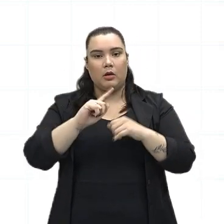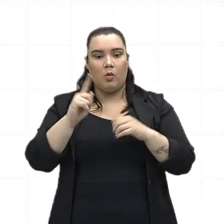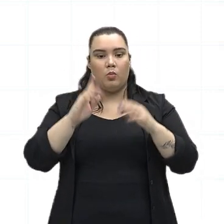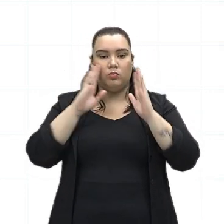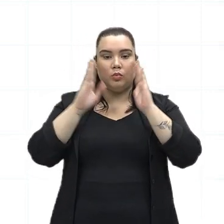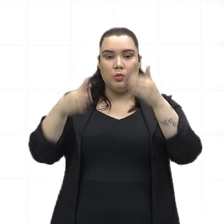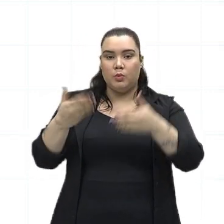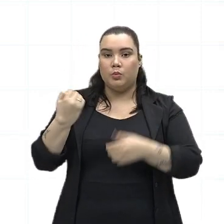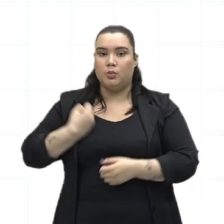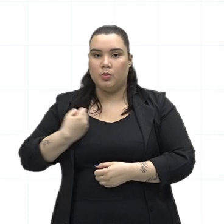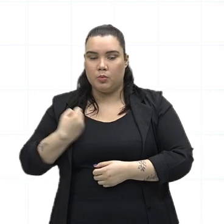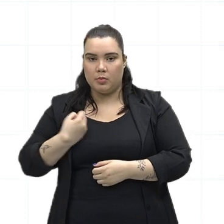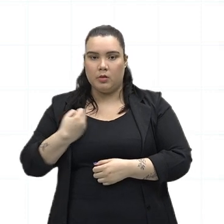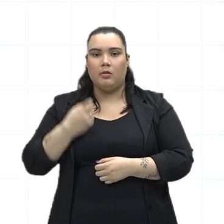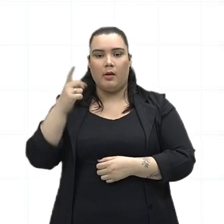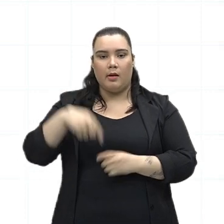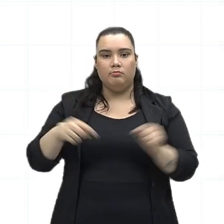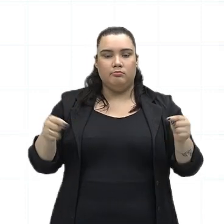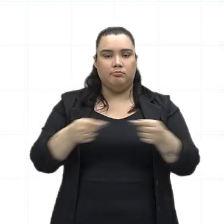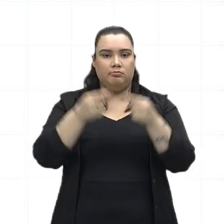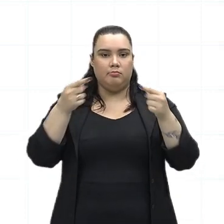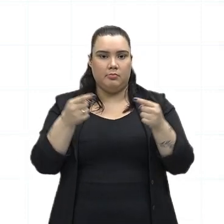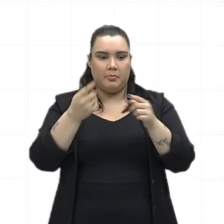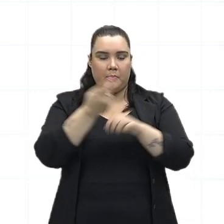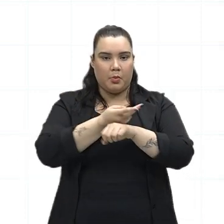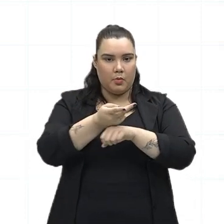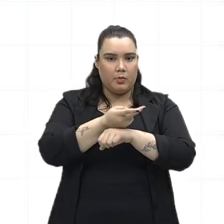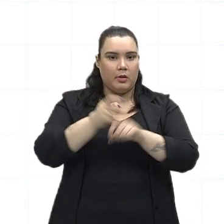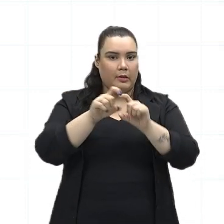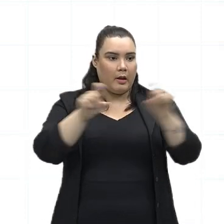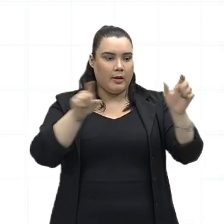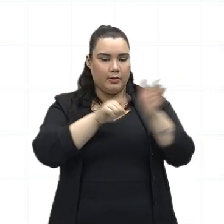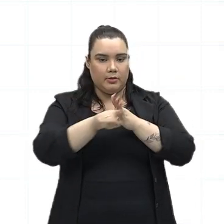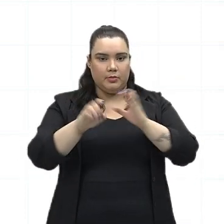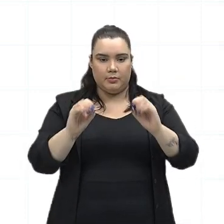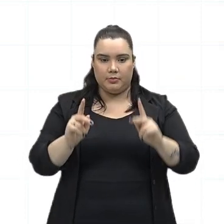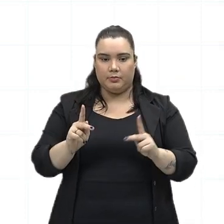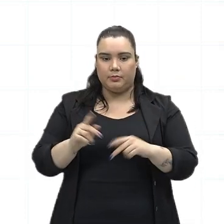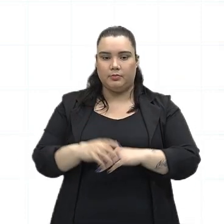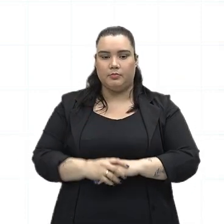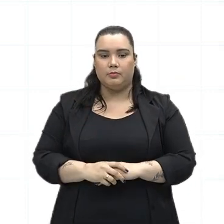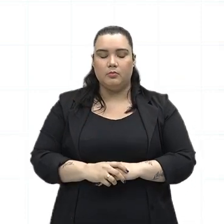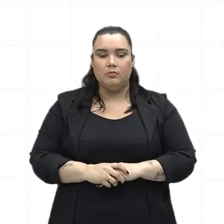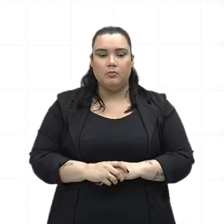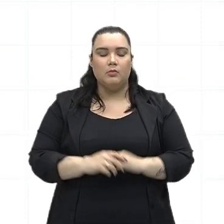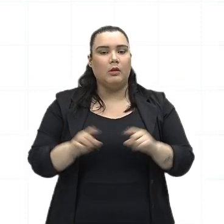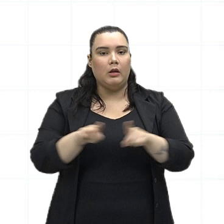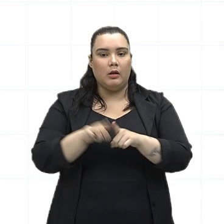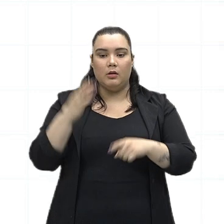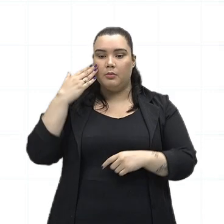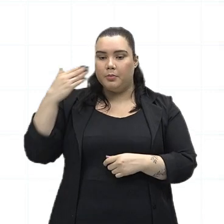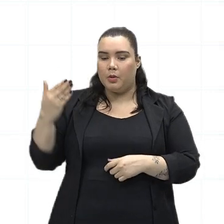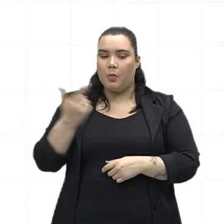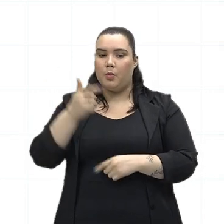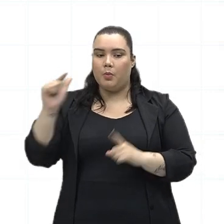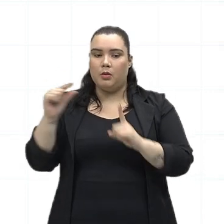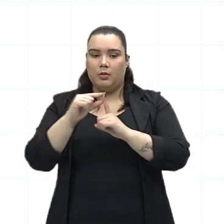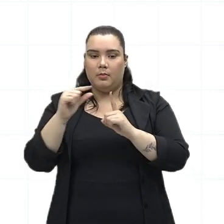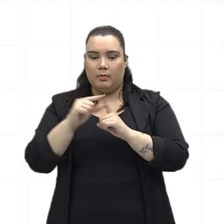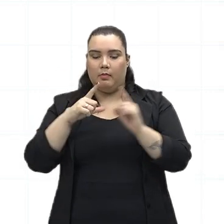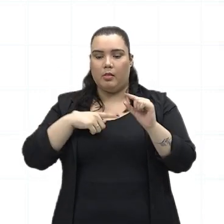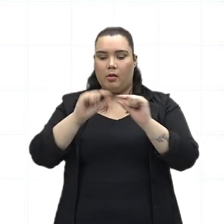Vai diretamente ao que você está procurando, ok? Ainda nesse texto temos aqui outra palavra